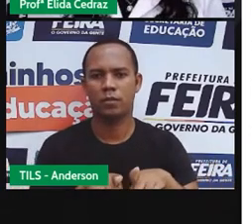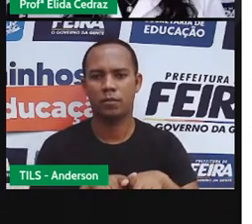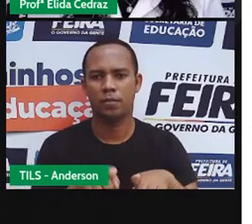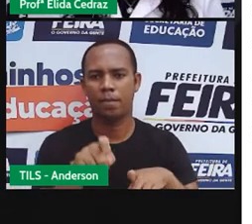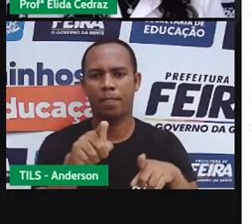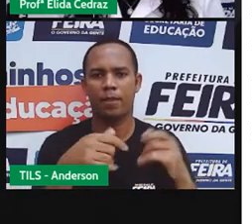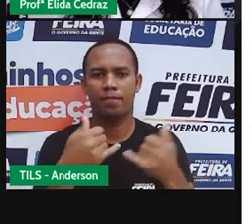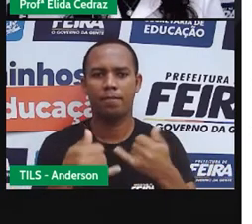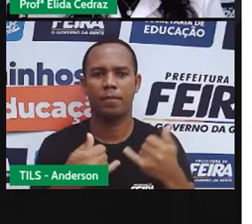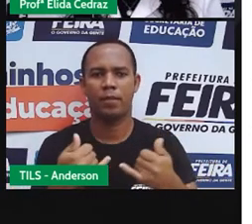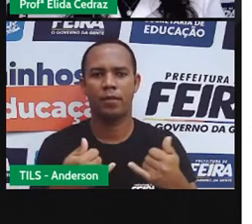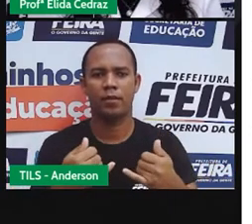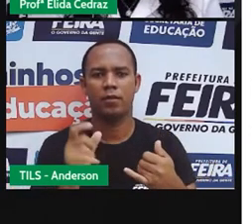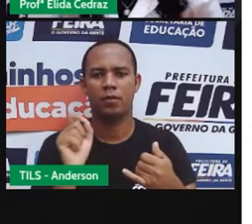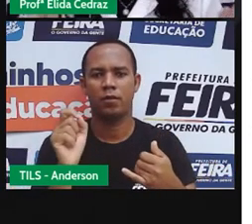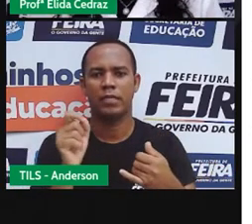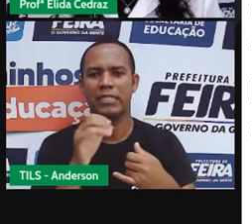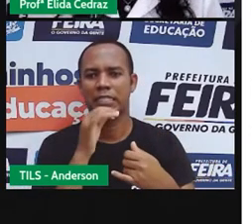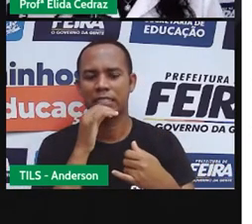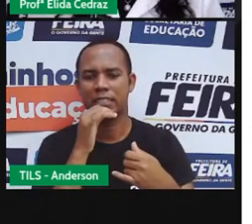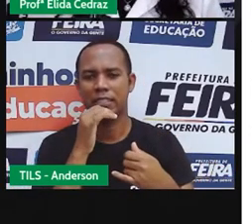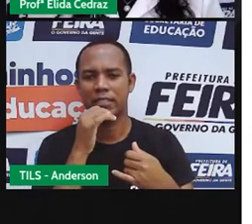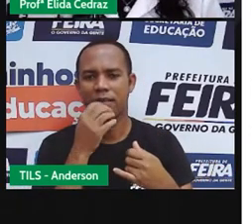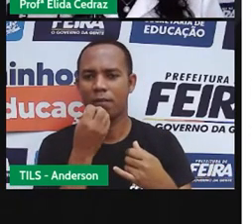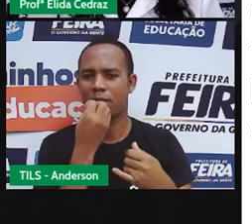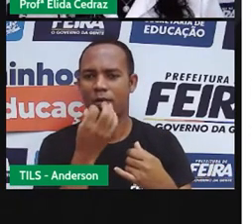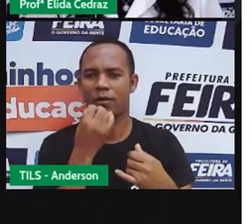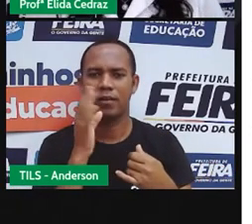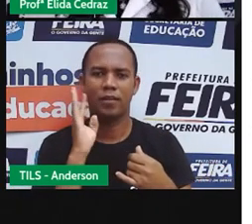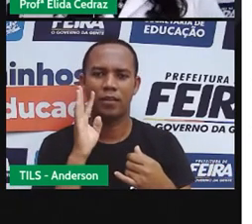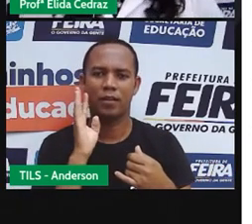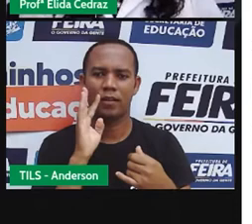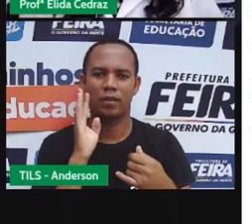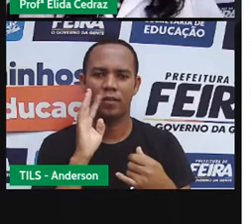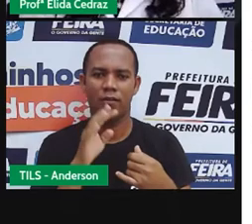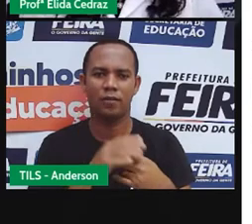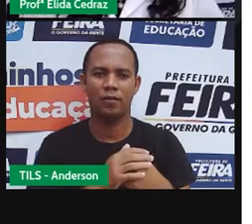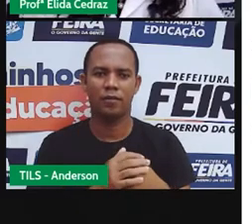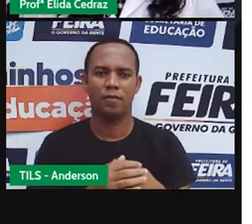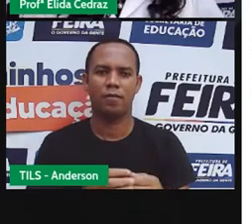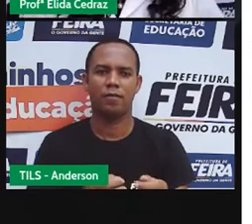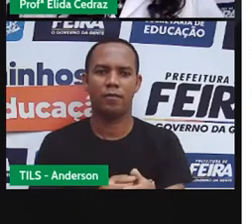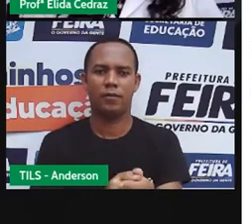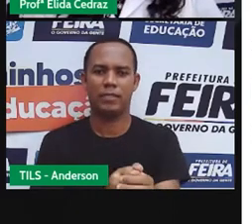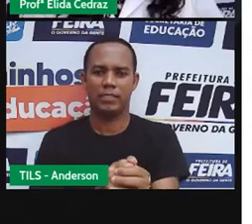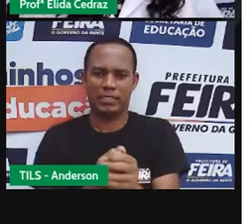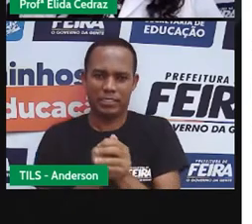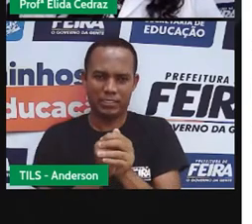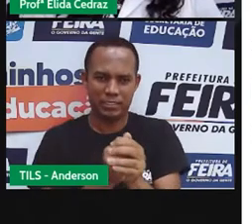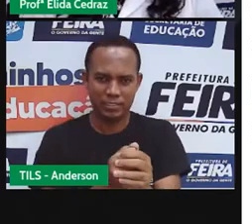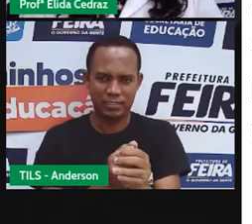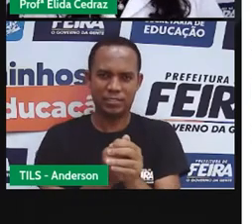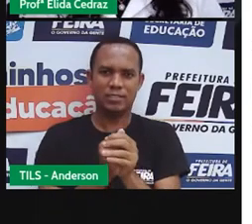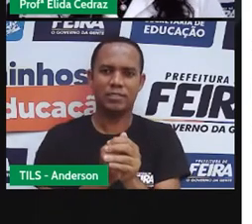E essa brincadeira aqui, eu amei. O nome dessa brincadeira é arranca mandioca.